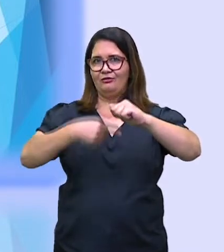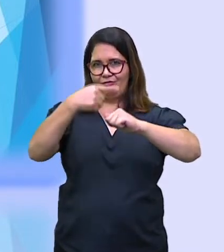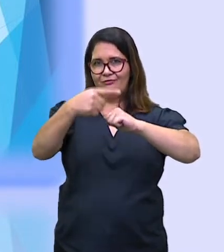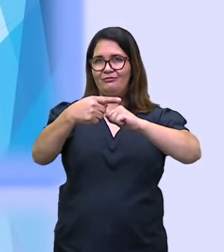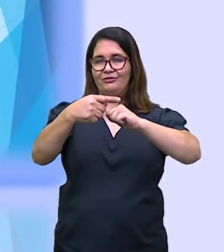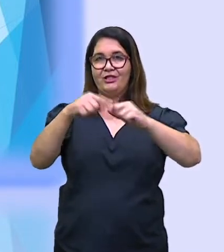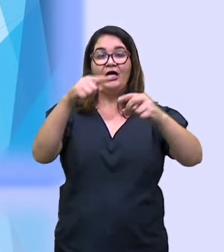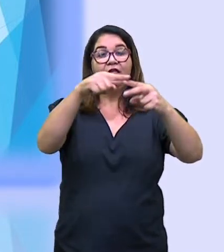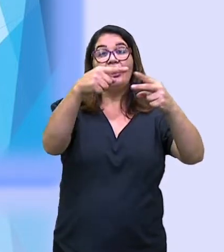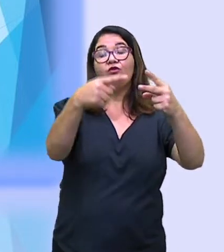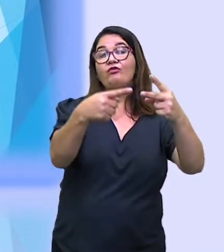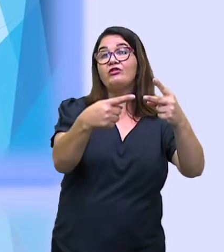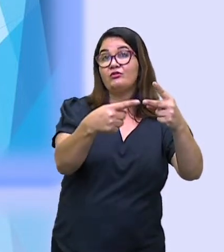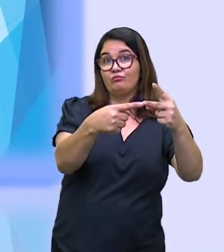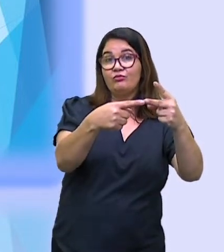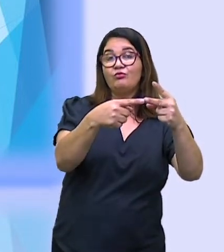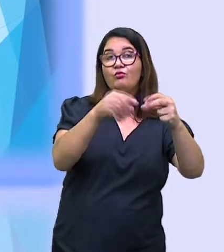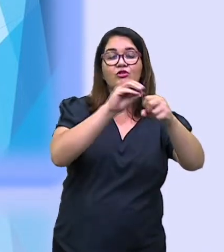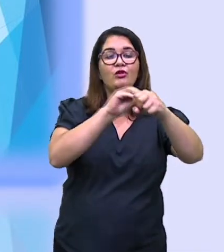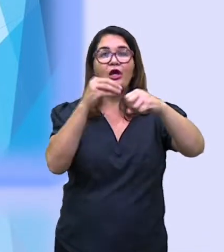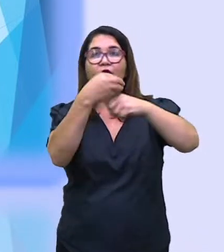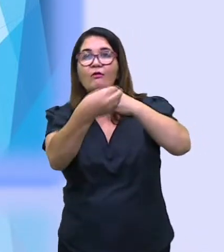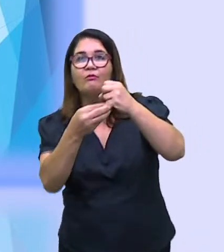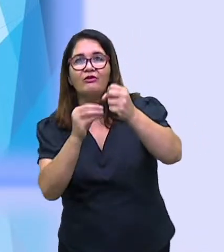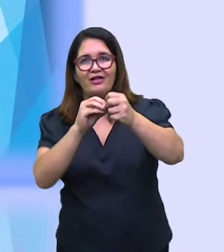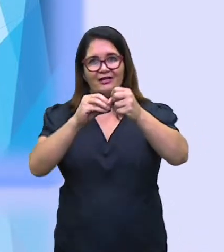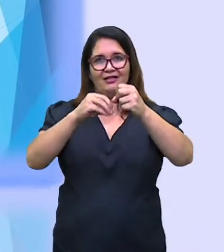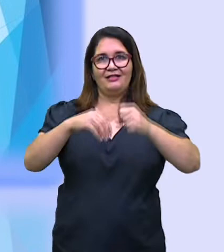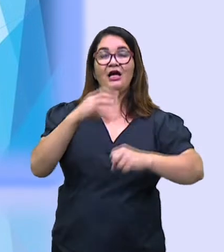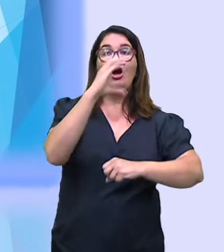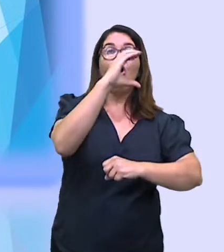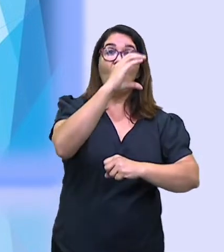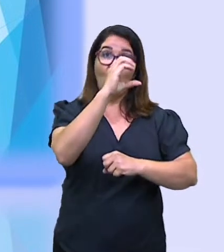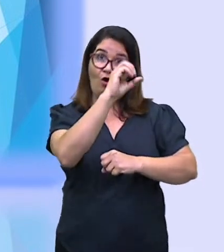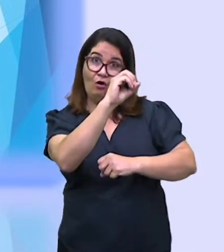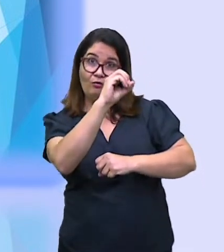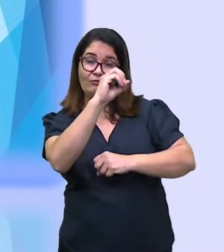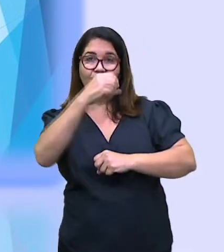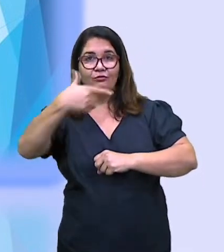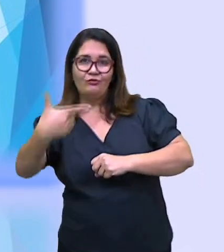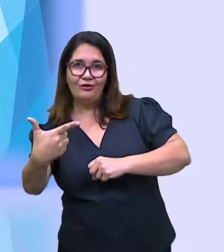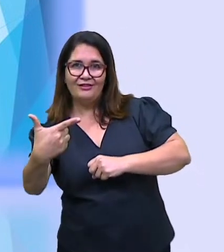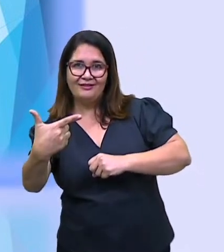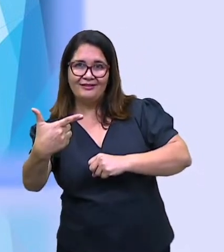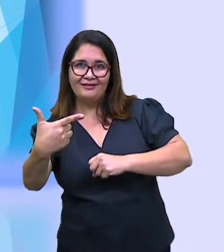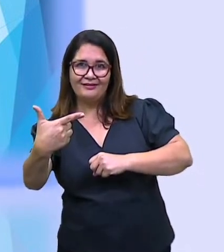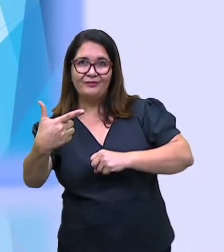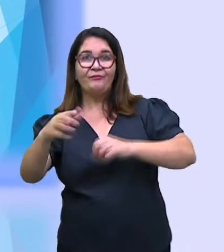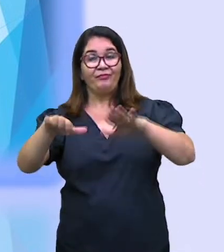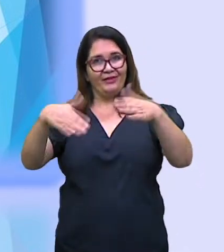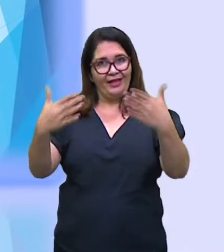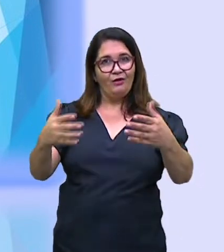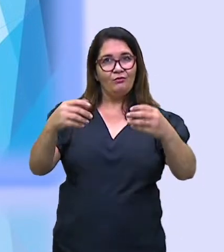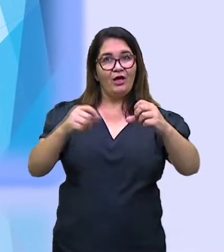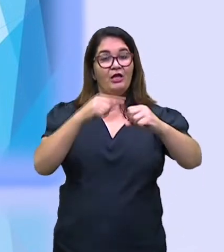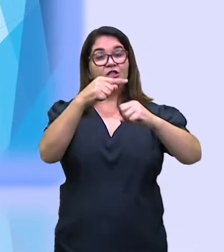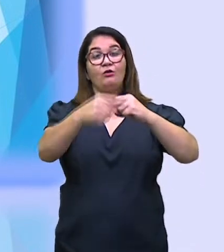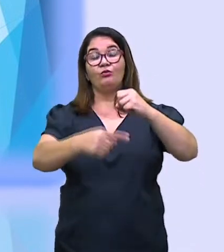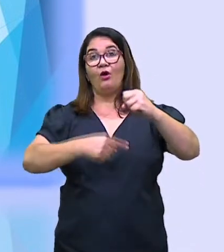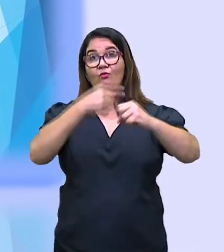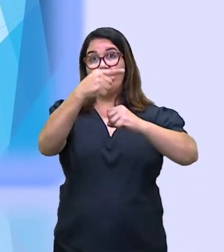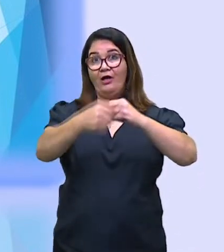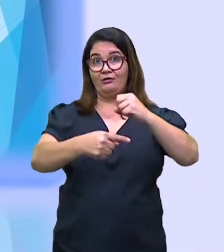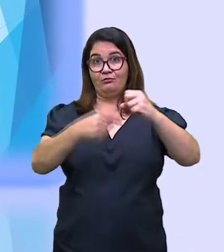duas moléculas, sendo então O2, que está presente no ar atmosférico e que é